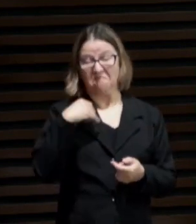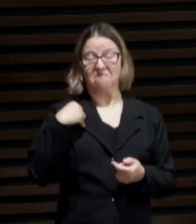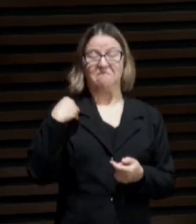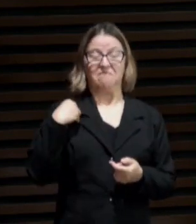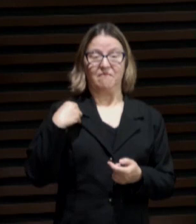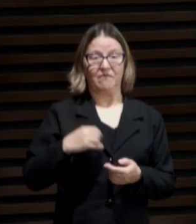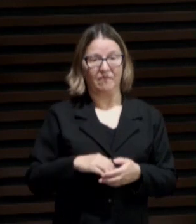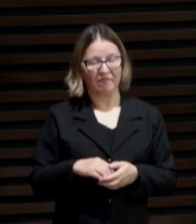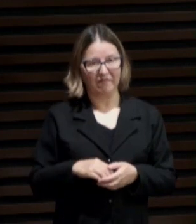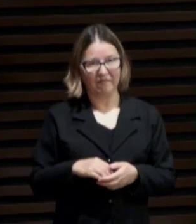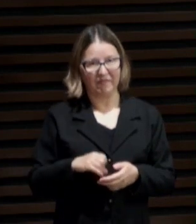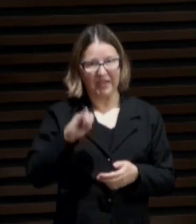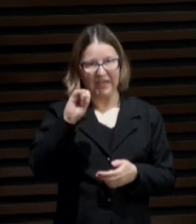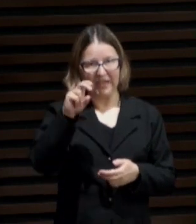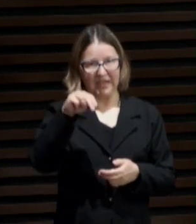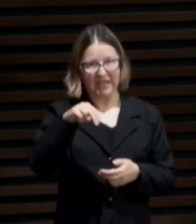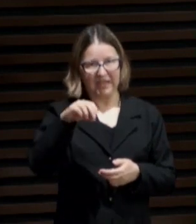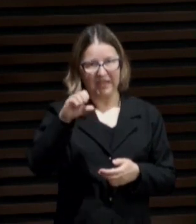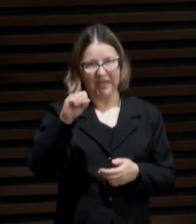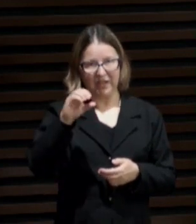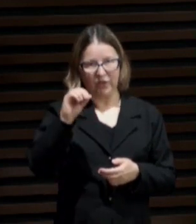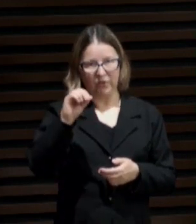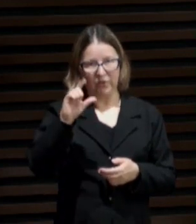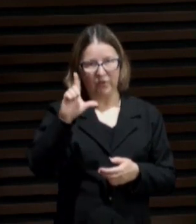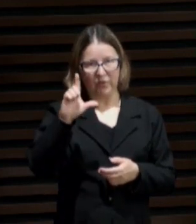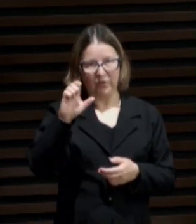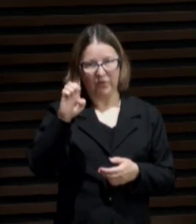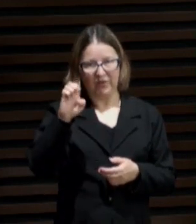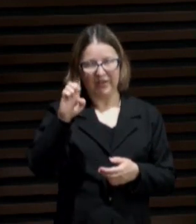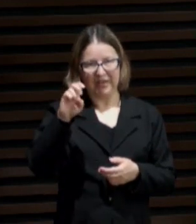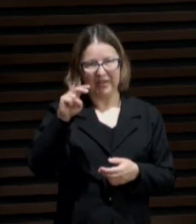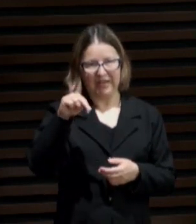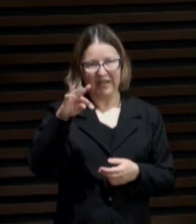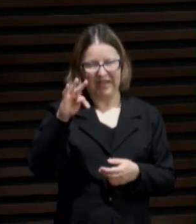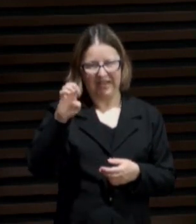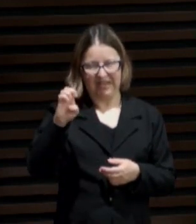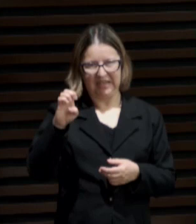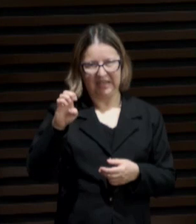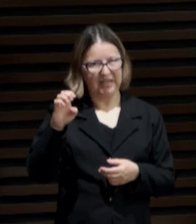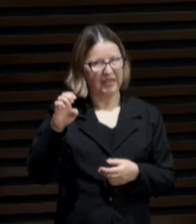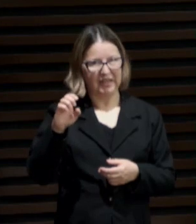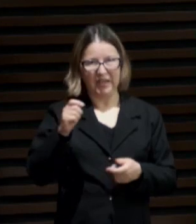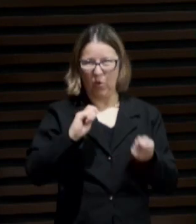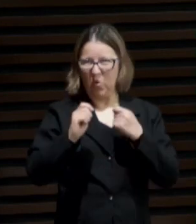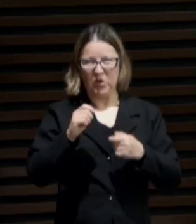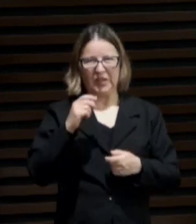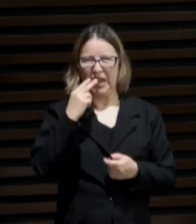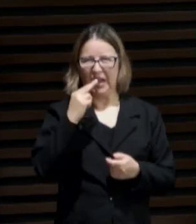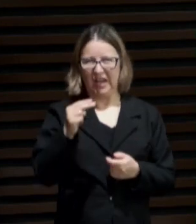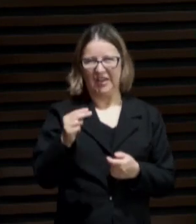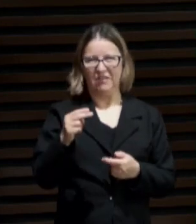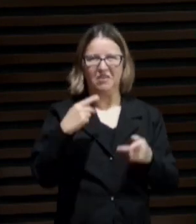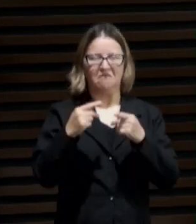é aquele que não controla a língua, que fica se falando a respeito de